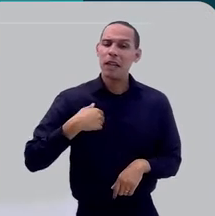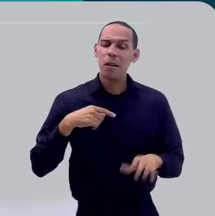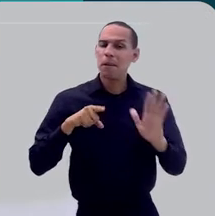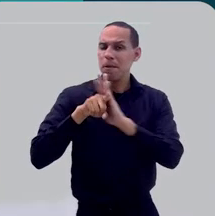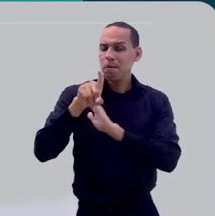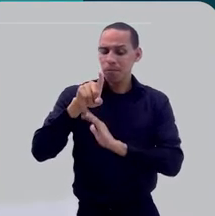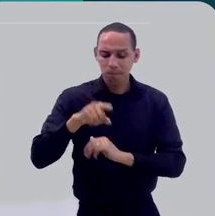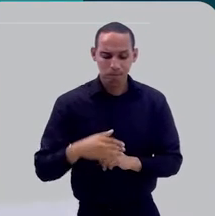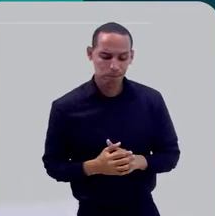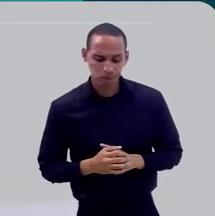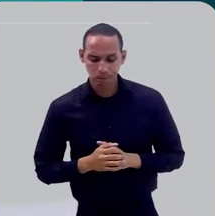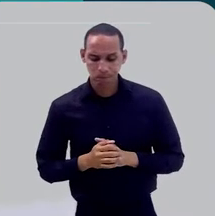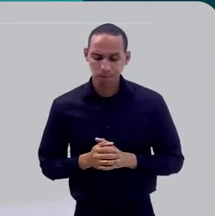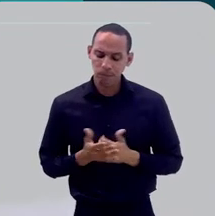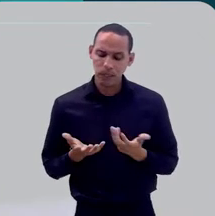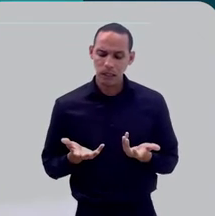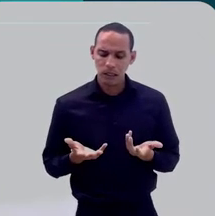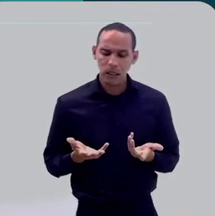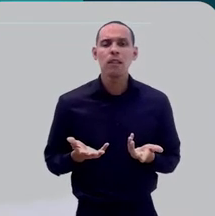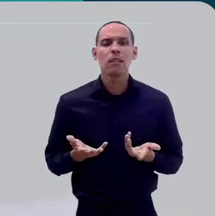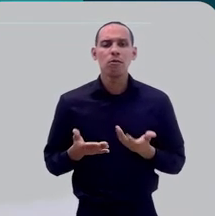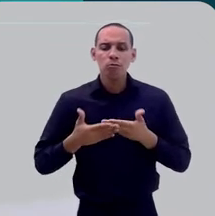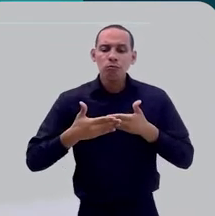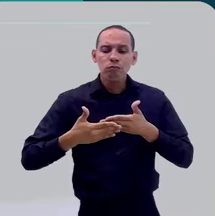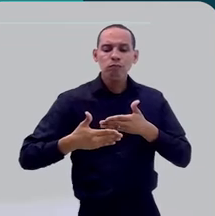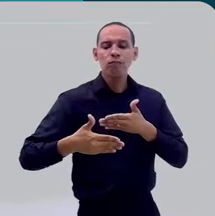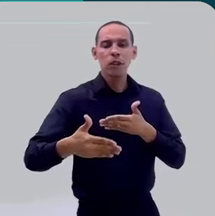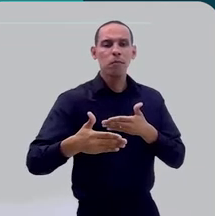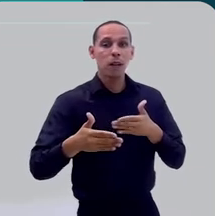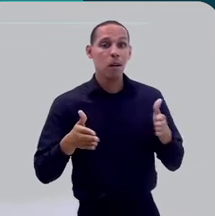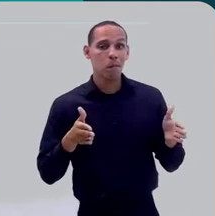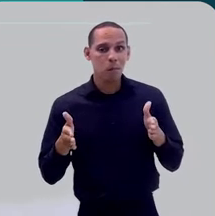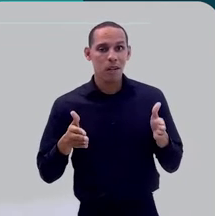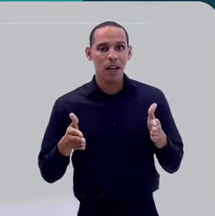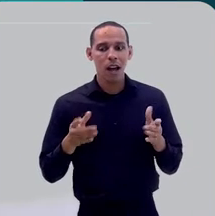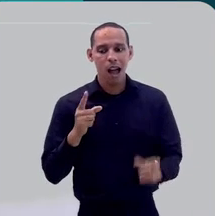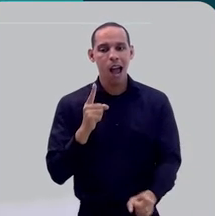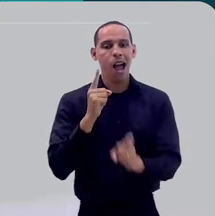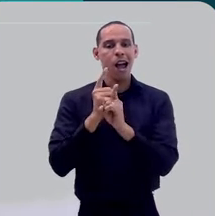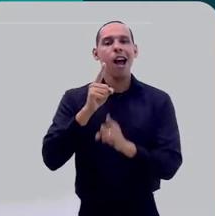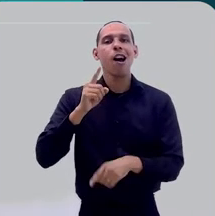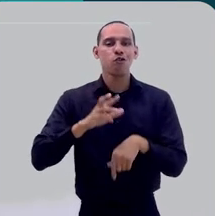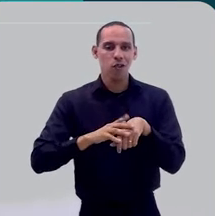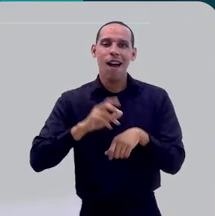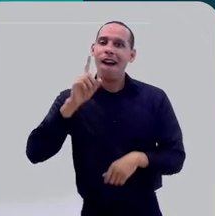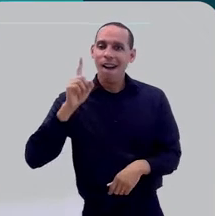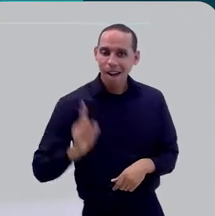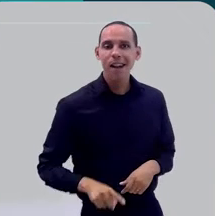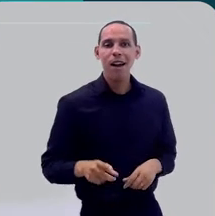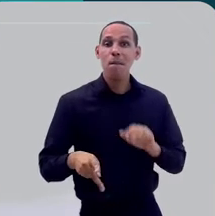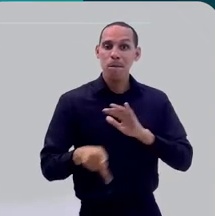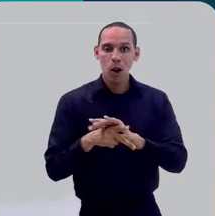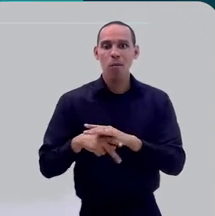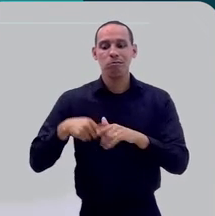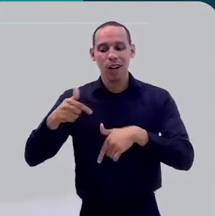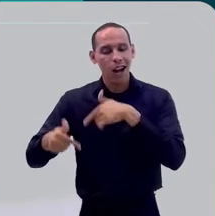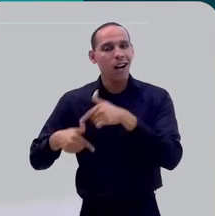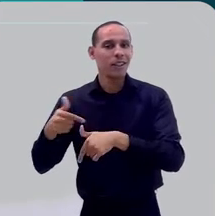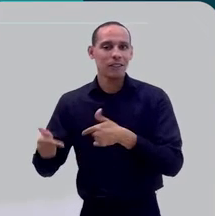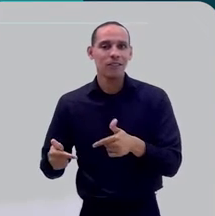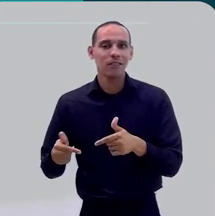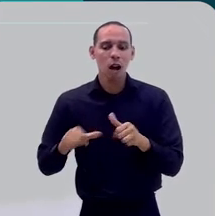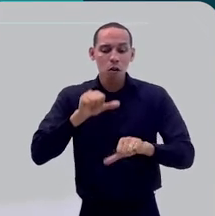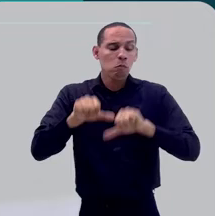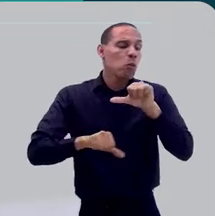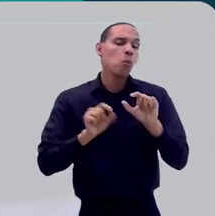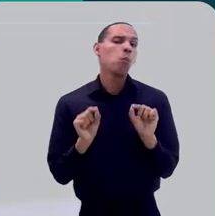queria perguntar o seguinte: a partir do momento que ela é reconhecida como doença, uma doença do emprego,